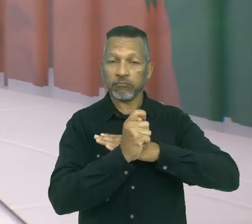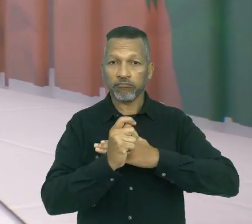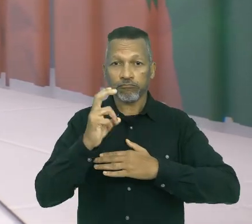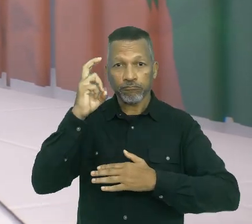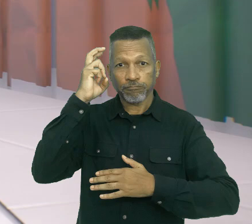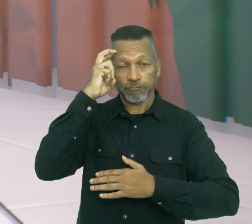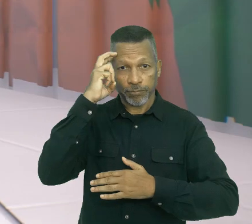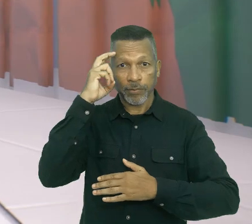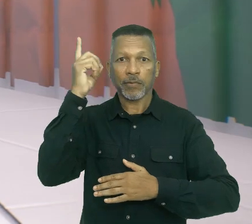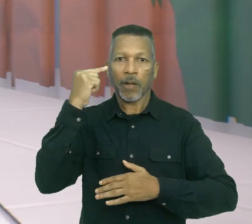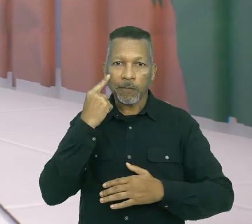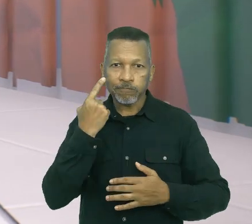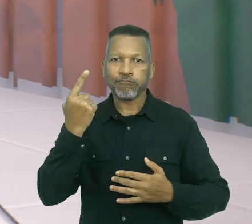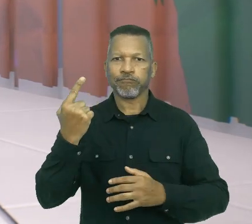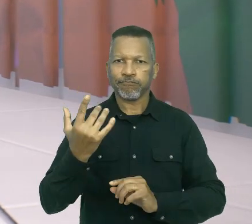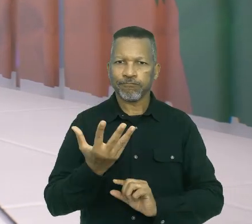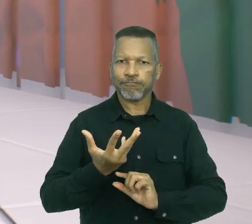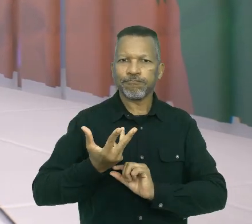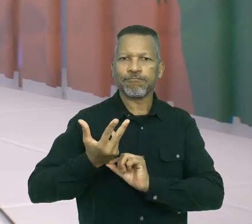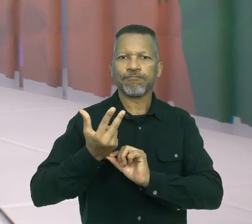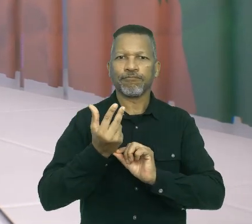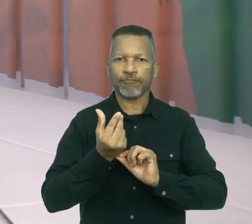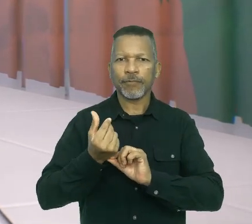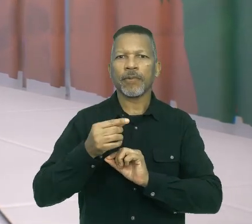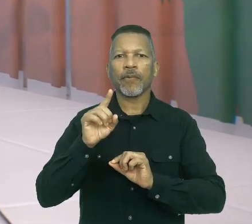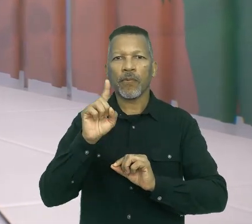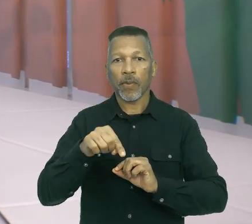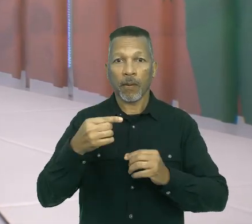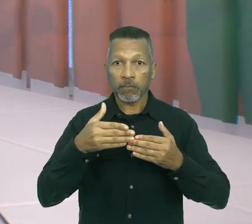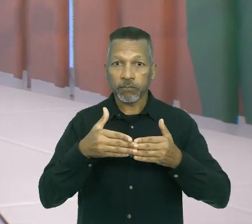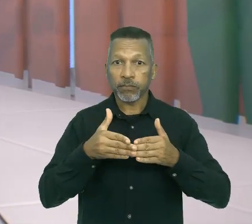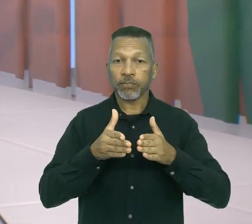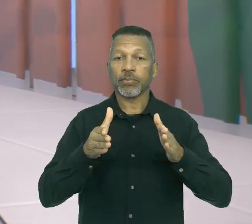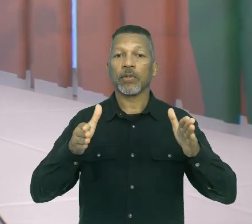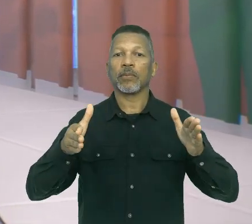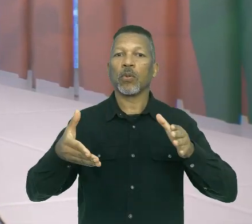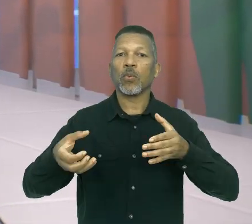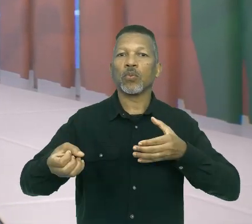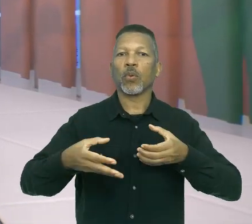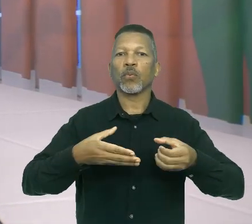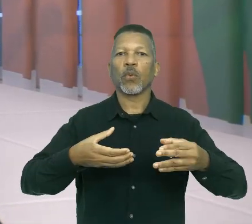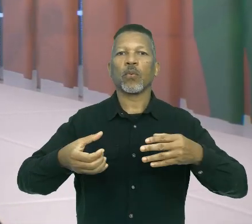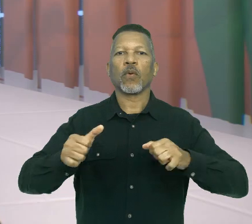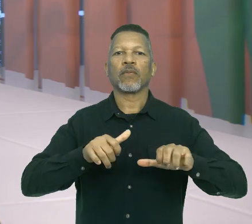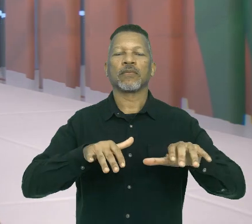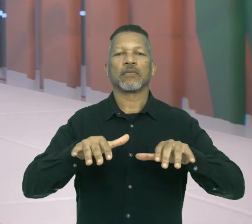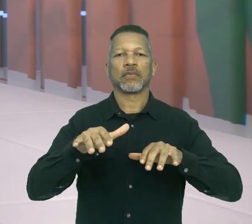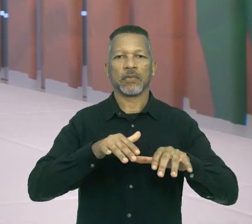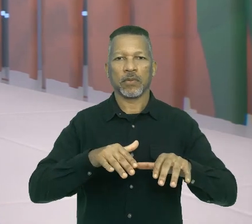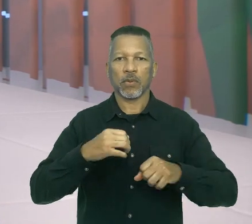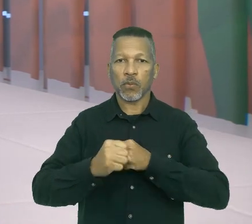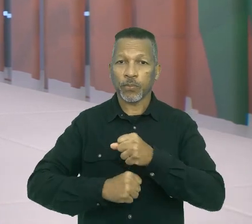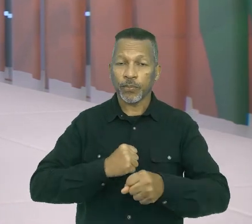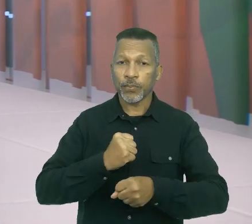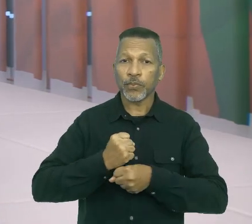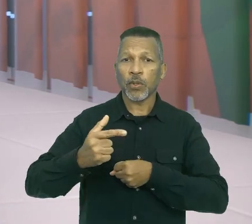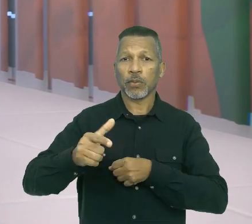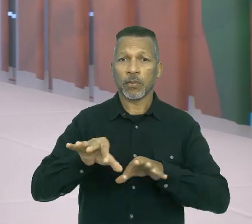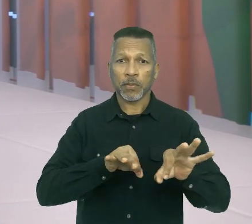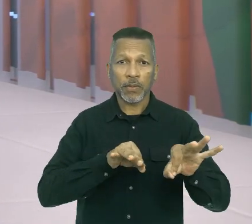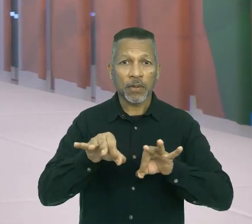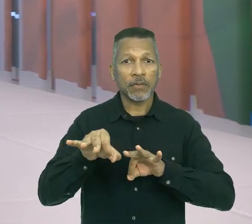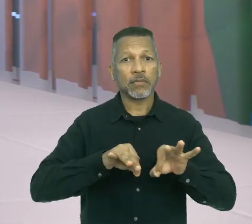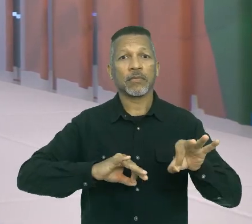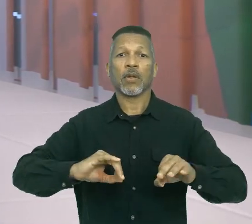as expressões artísticas, enquanto abrem espaço para novas manifestações. Com o passar dos anos, as produções culturais